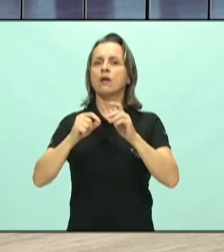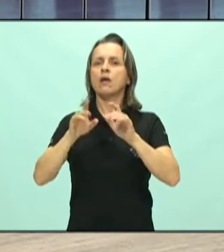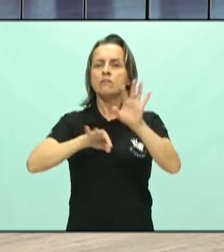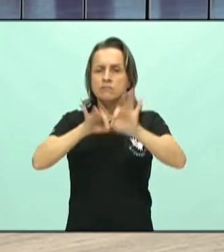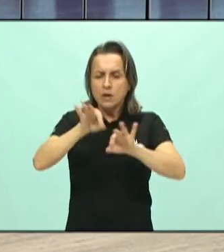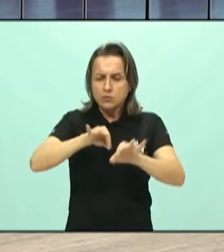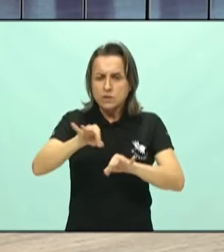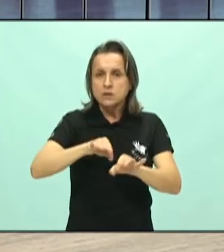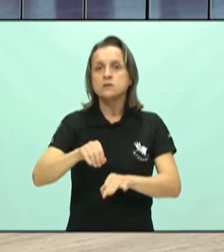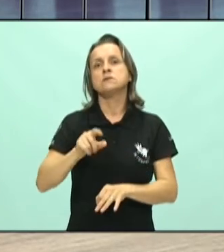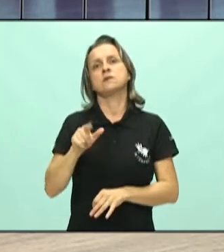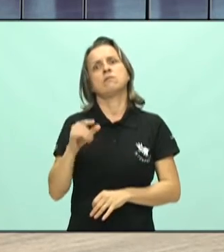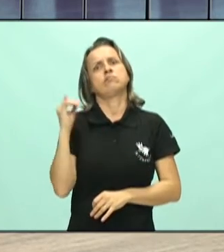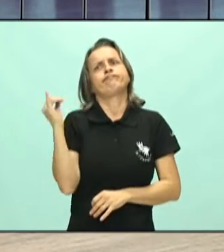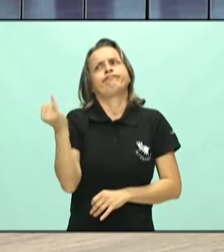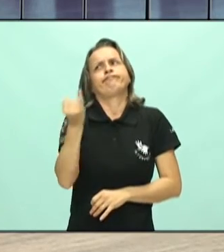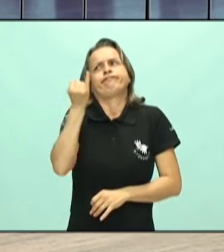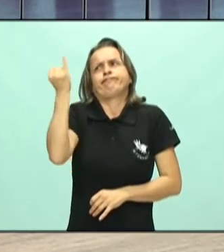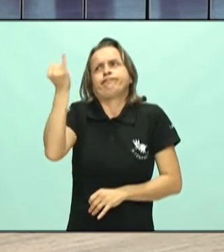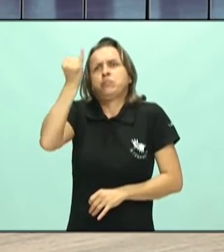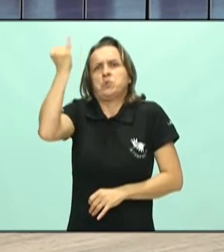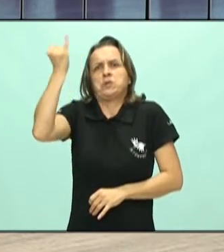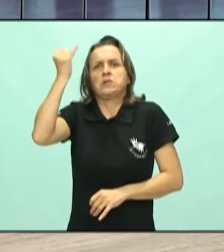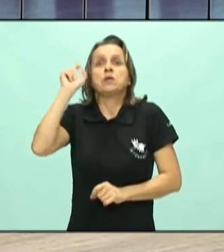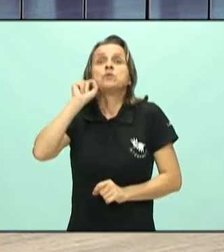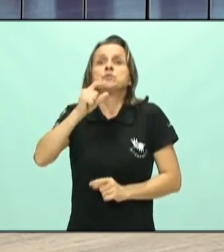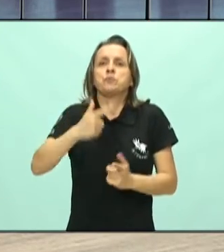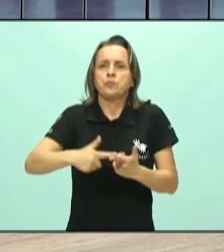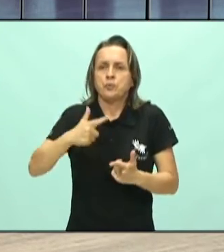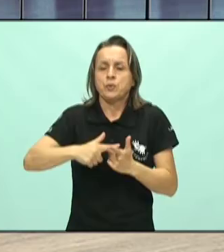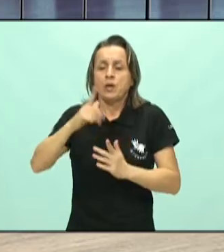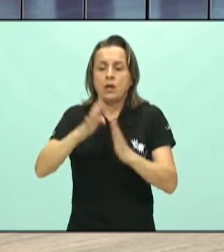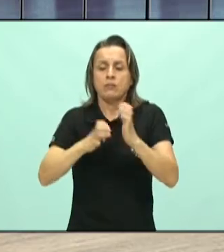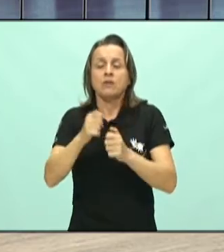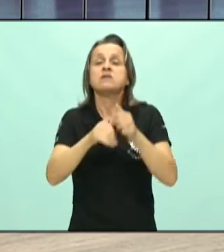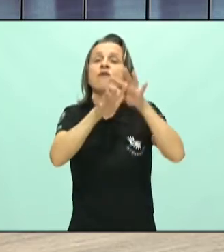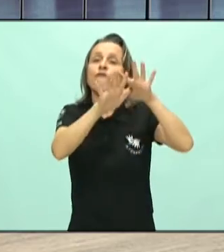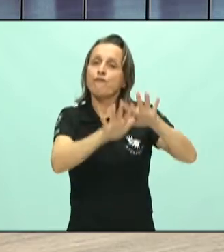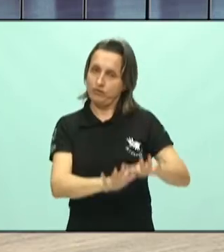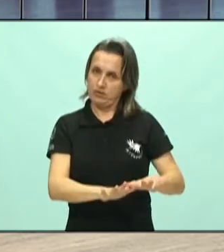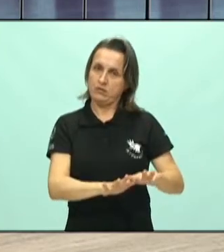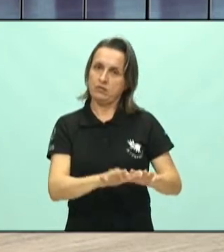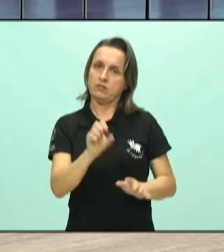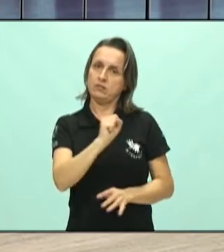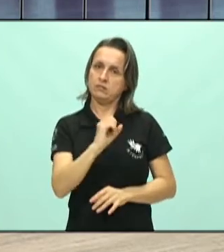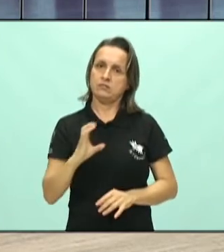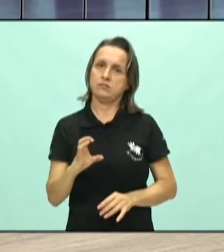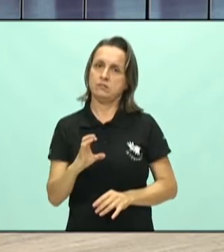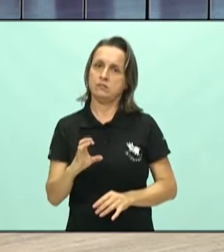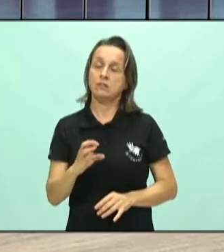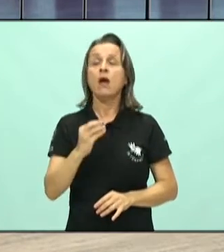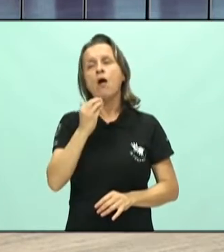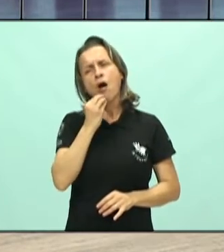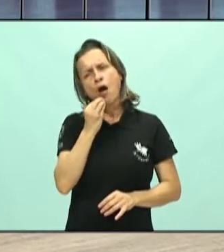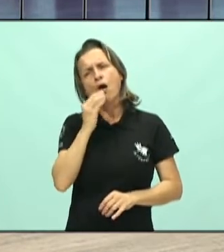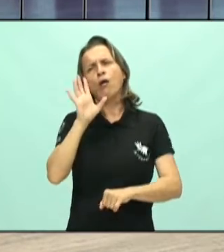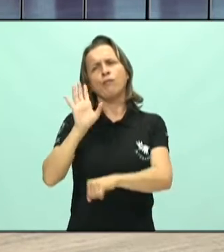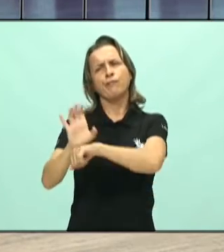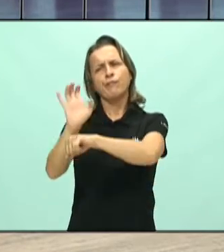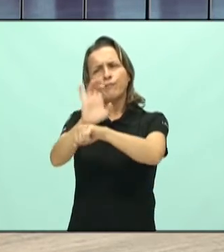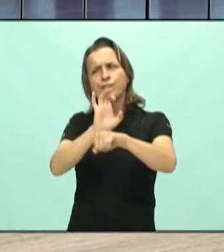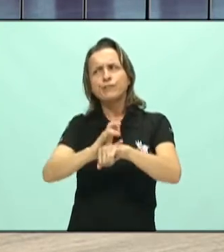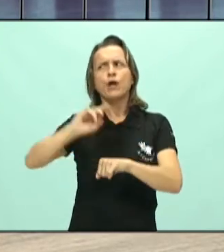vital para que as empresas fiquem e tragam outras empresas. Lógico, os outros estados já têm esse processo